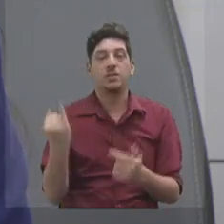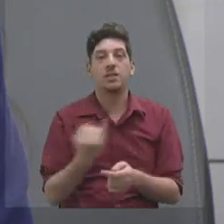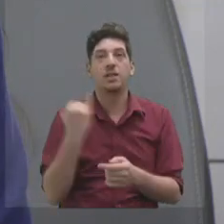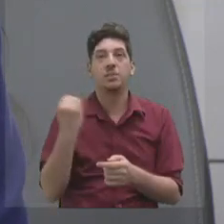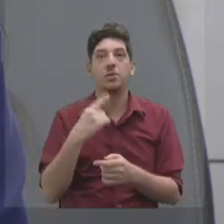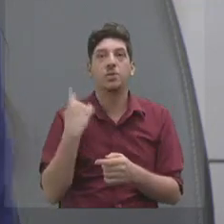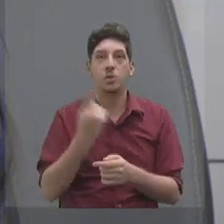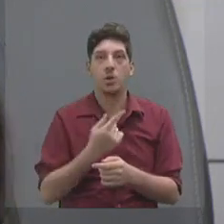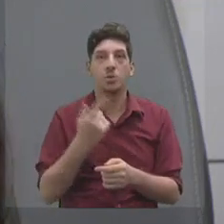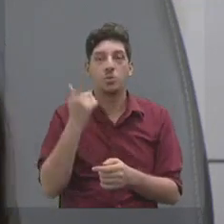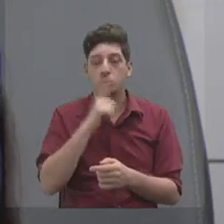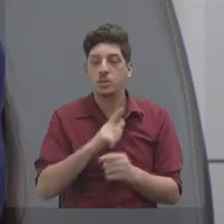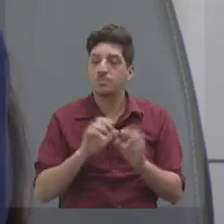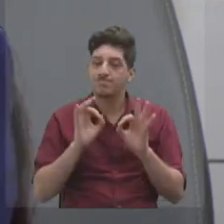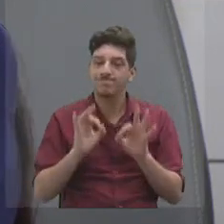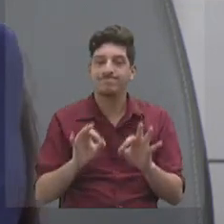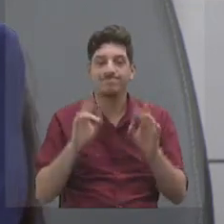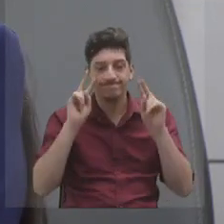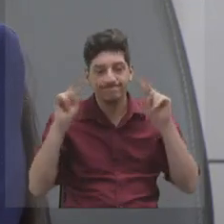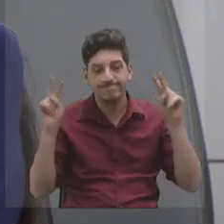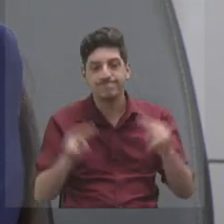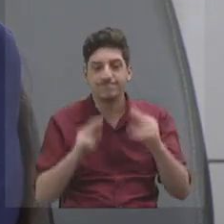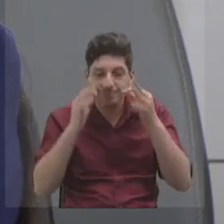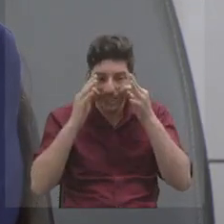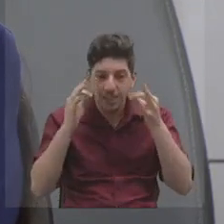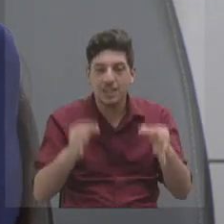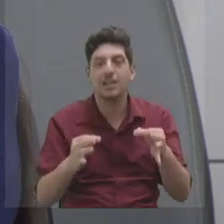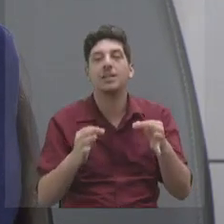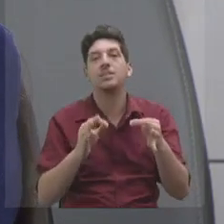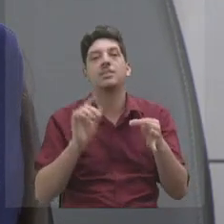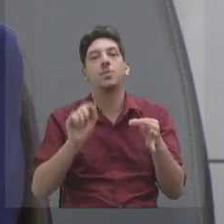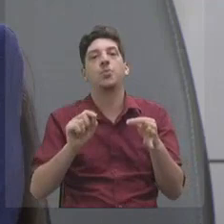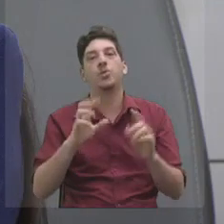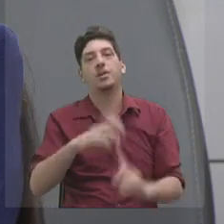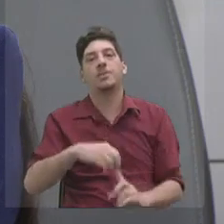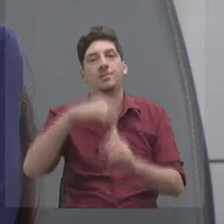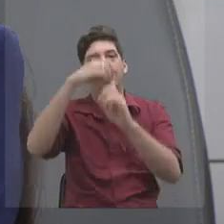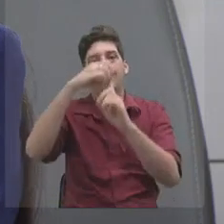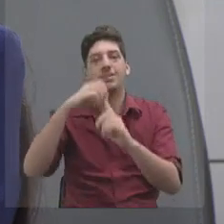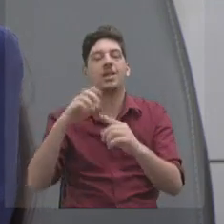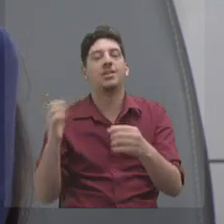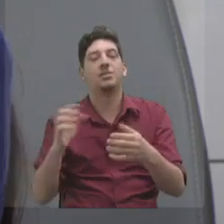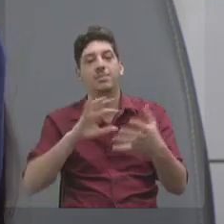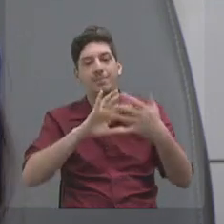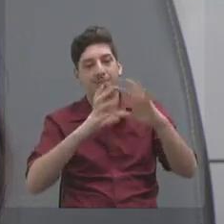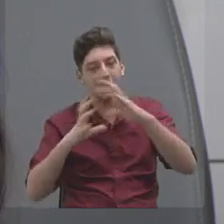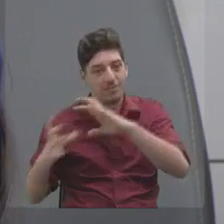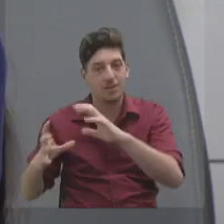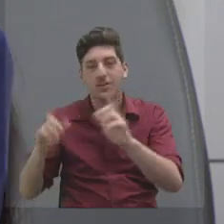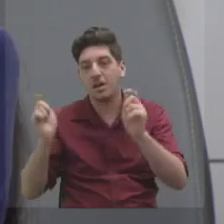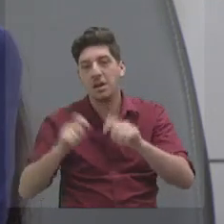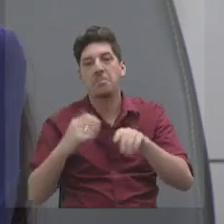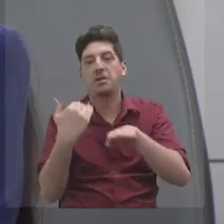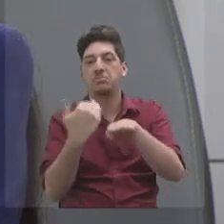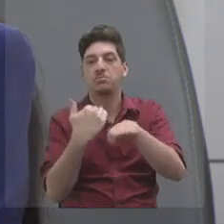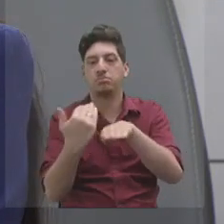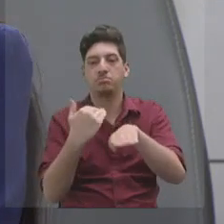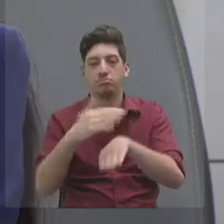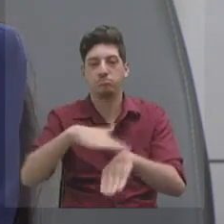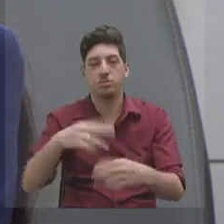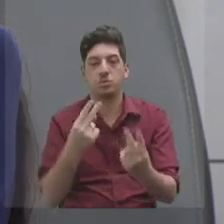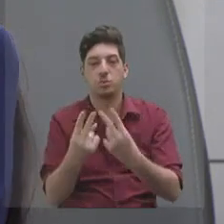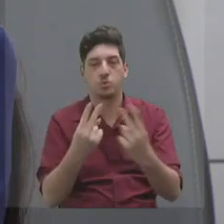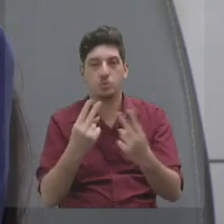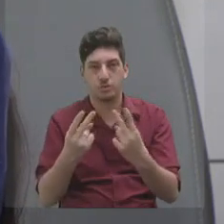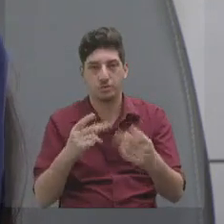finalmente olharmos mais uma vez com prioridade para recuperação das condições de trafegabilidade das nossas rodovias